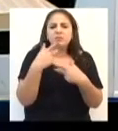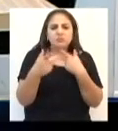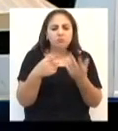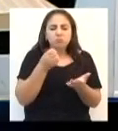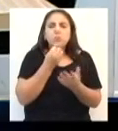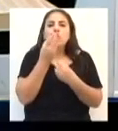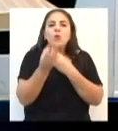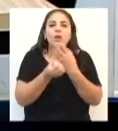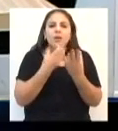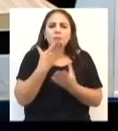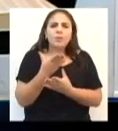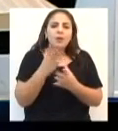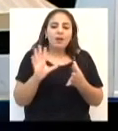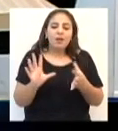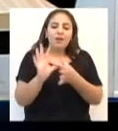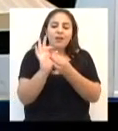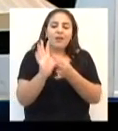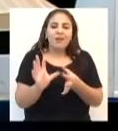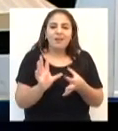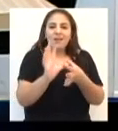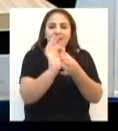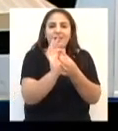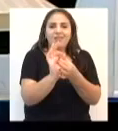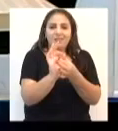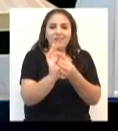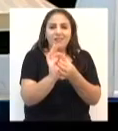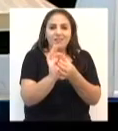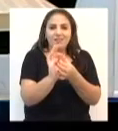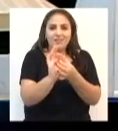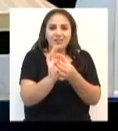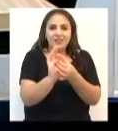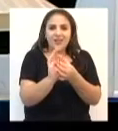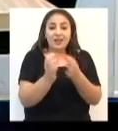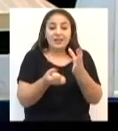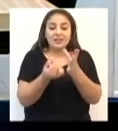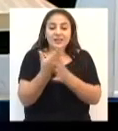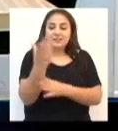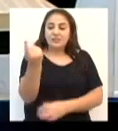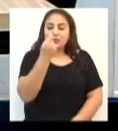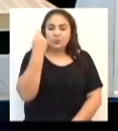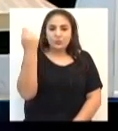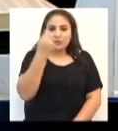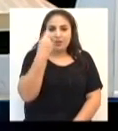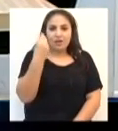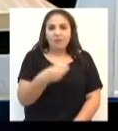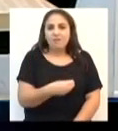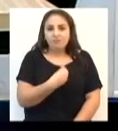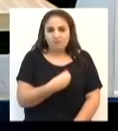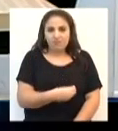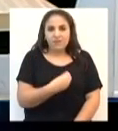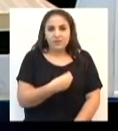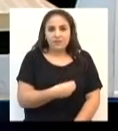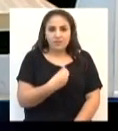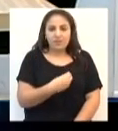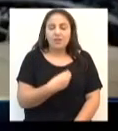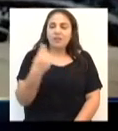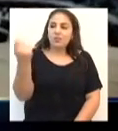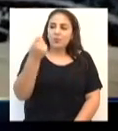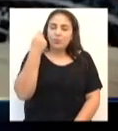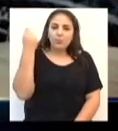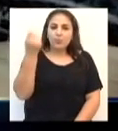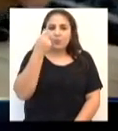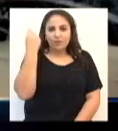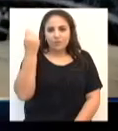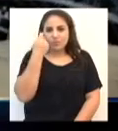eles contextualizam a formação do Rio Grande do Sul, a vida do gaúcho, a